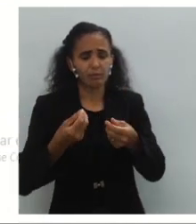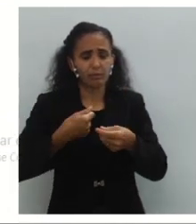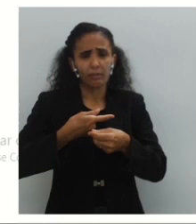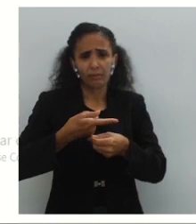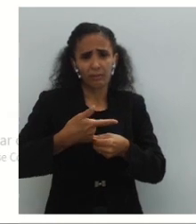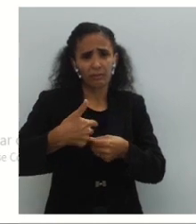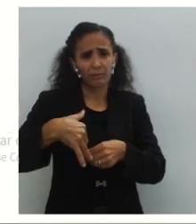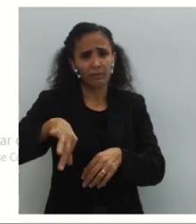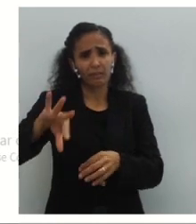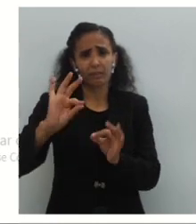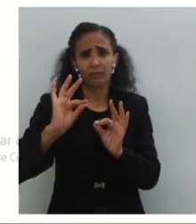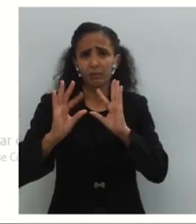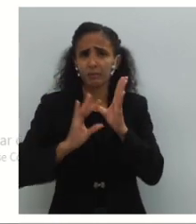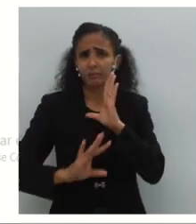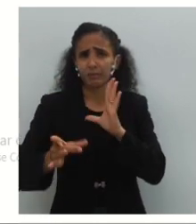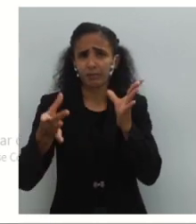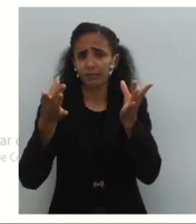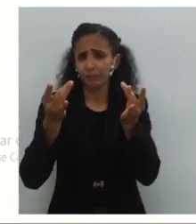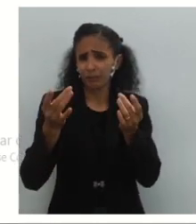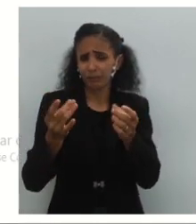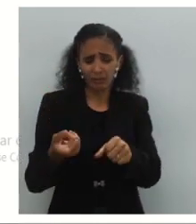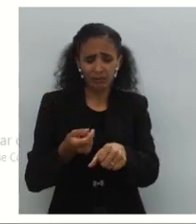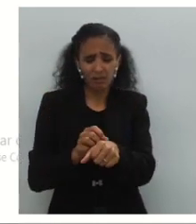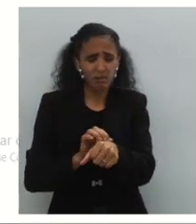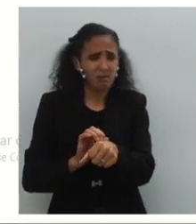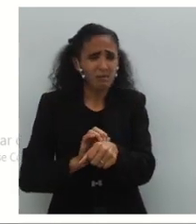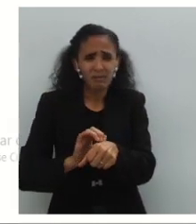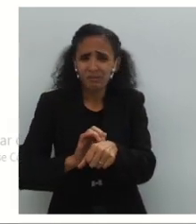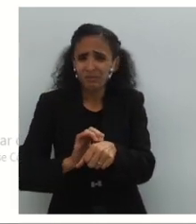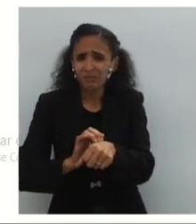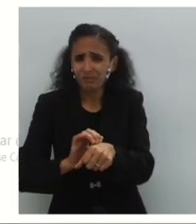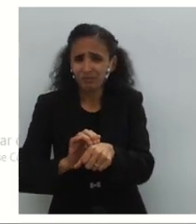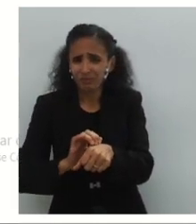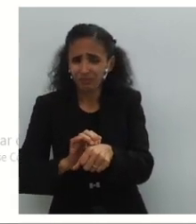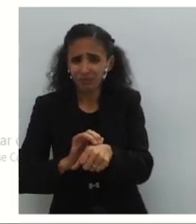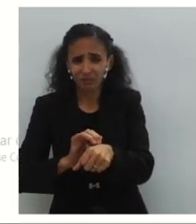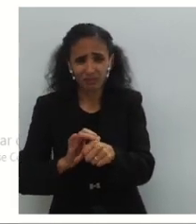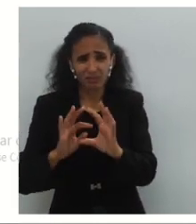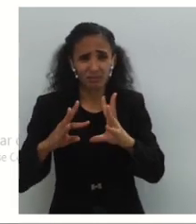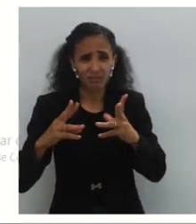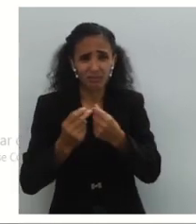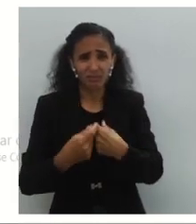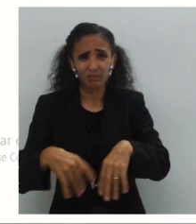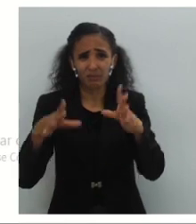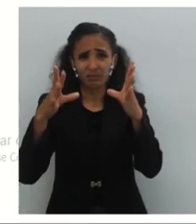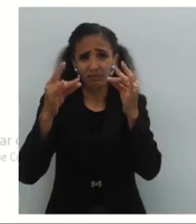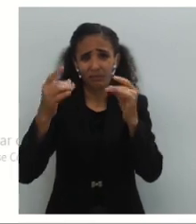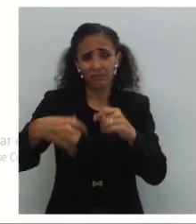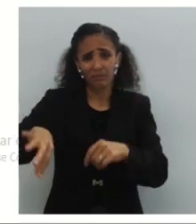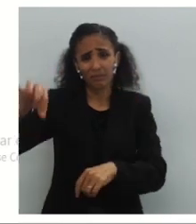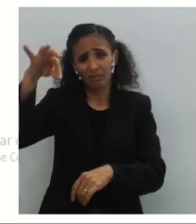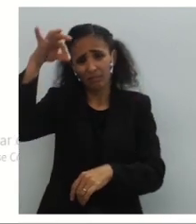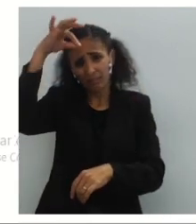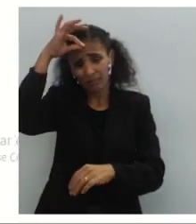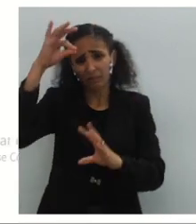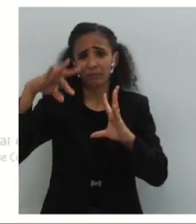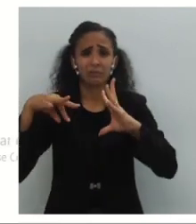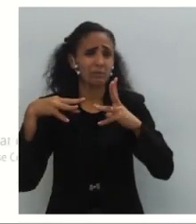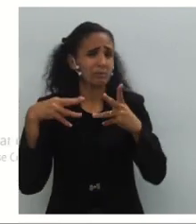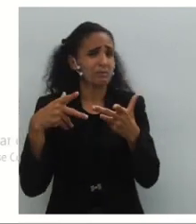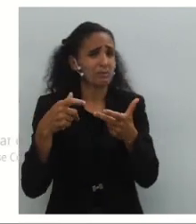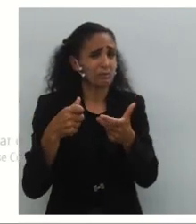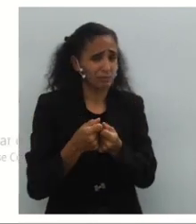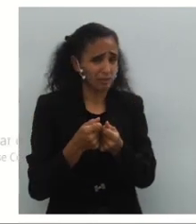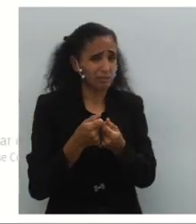podem se manifestar através de um corrimento de feridas. Olhem as feridas, as verrugas que